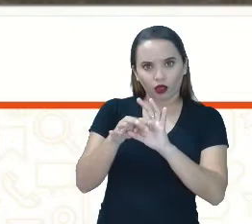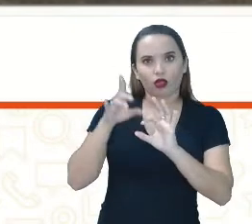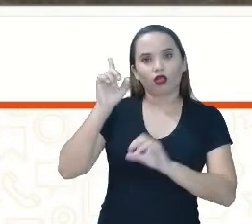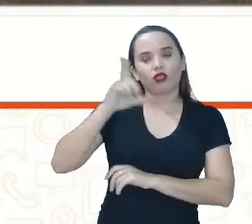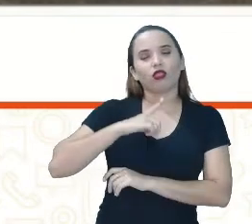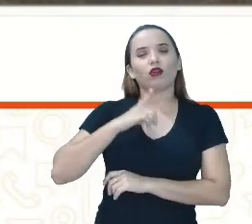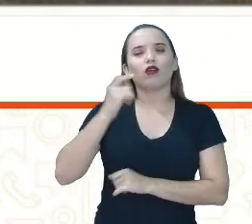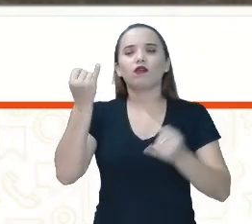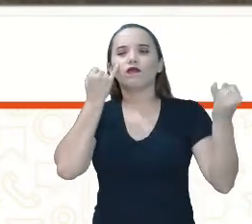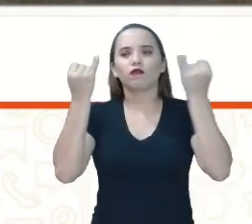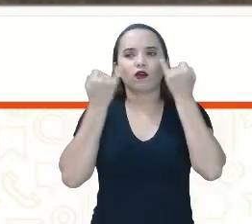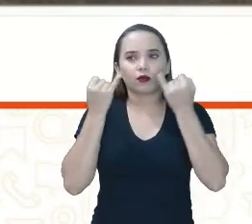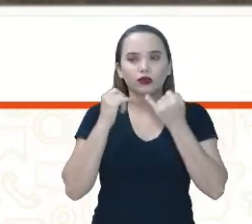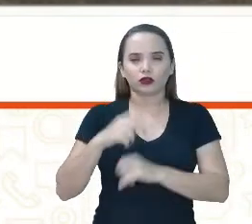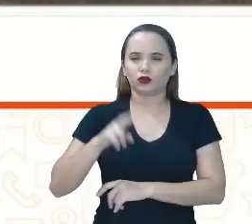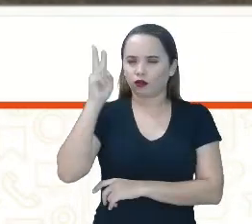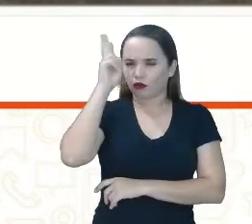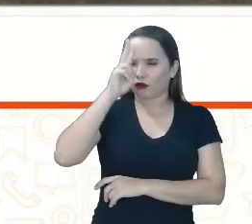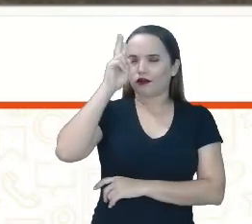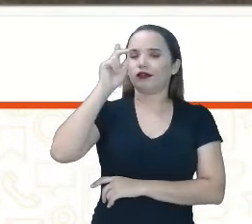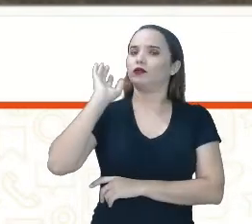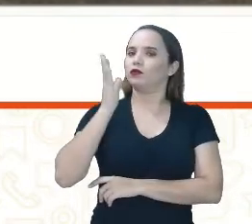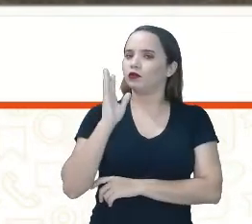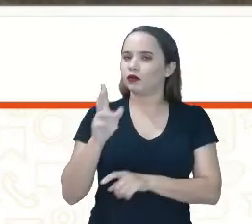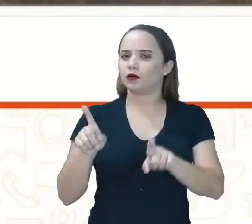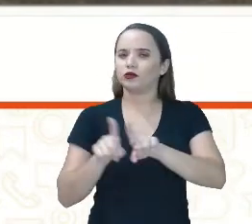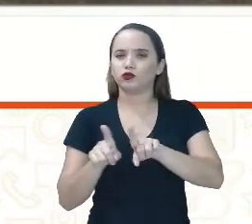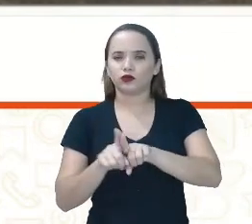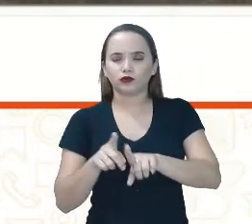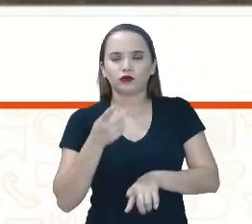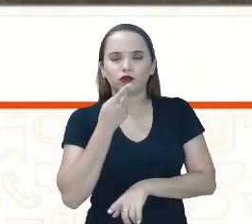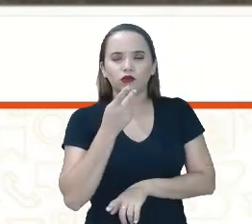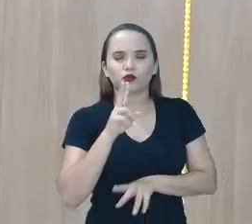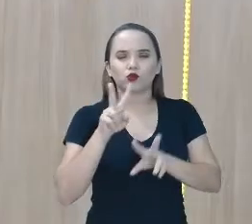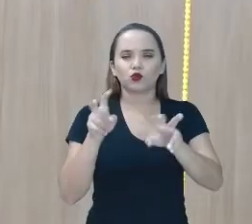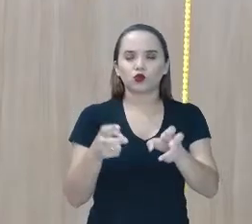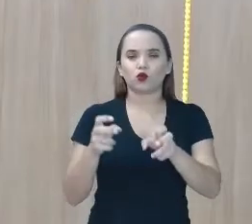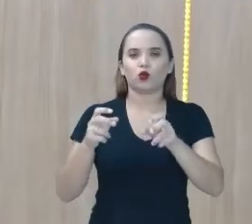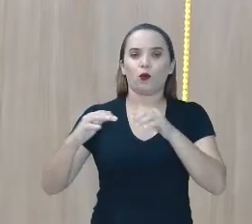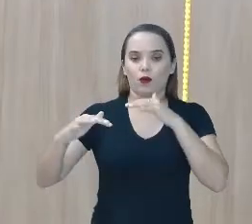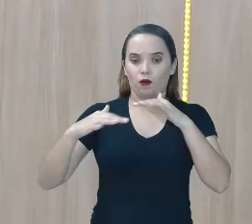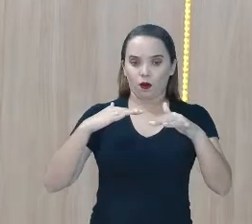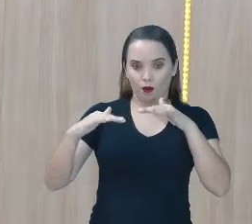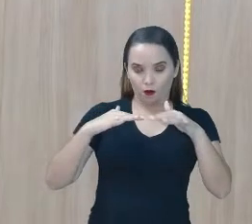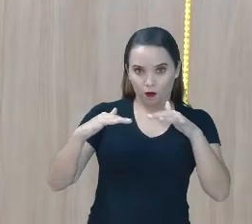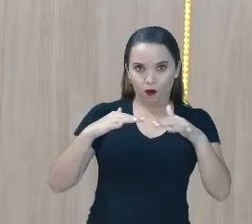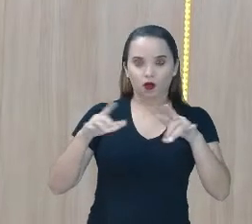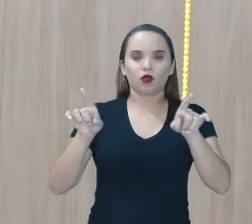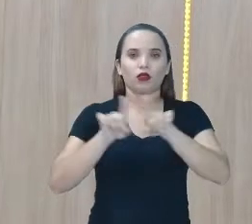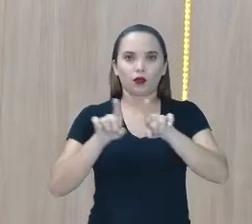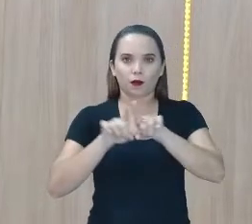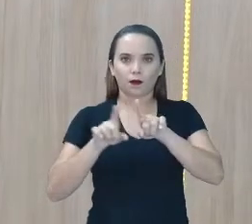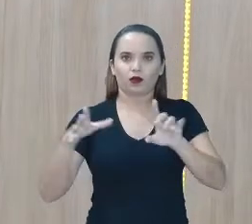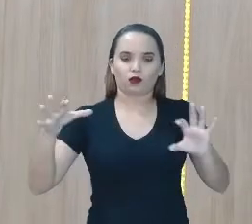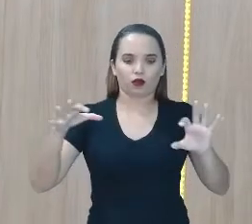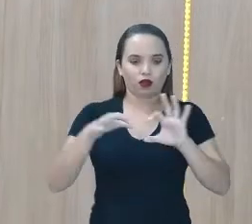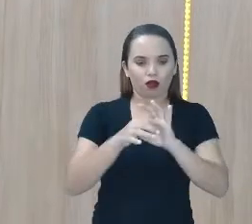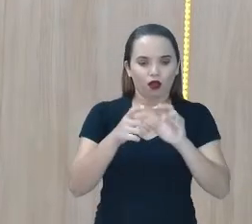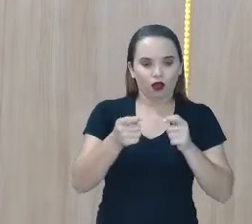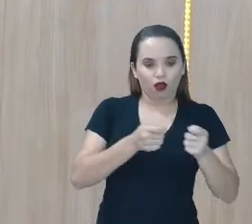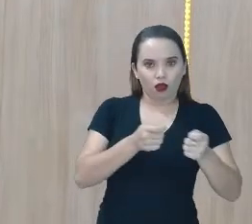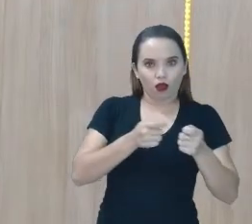as informações. Lembram também que a gente falou que a motricidade ela está presente e atrelada à